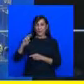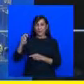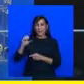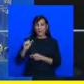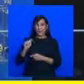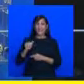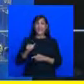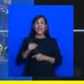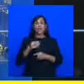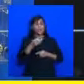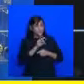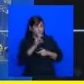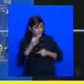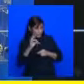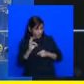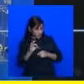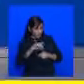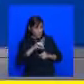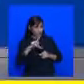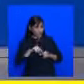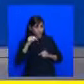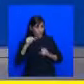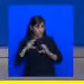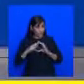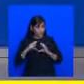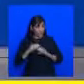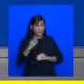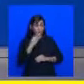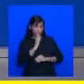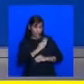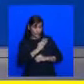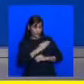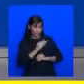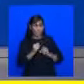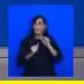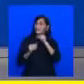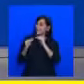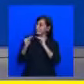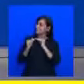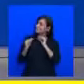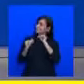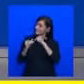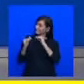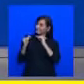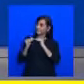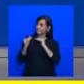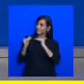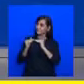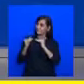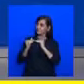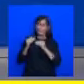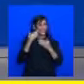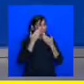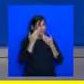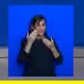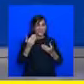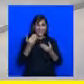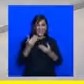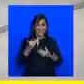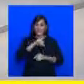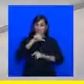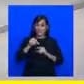auditores confirmam as bolas sorteadas e o time do coração? Sim, confirmo. Sim, confirmo. Muito